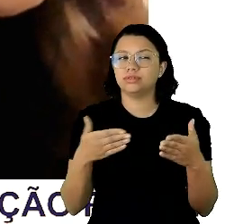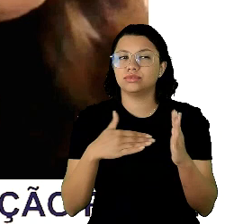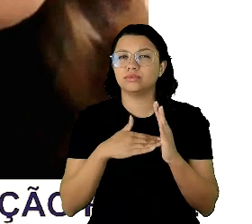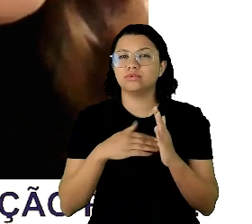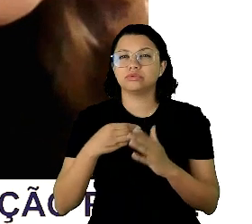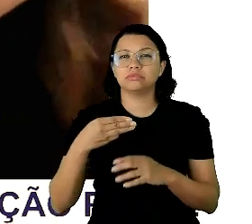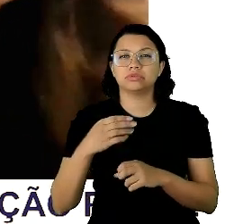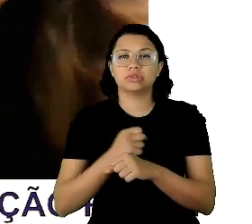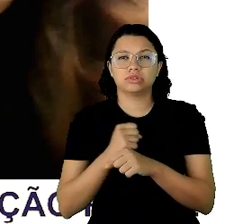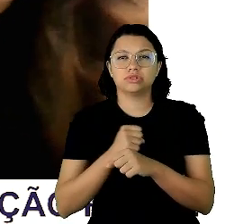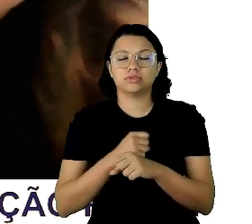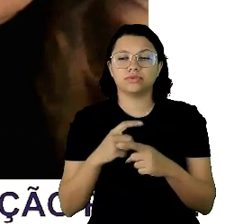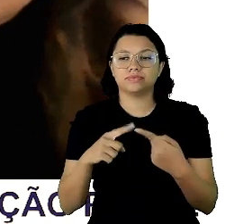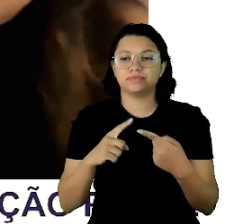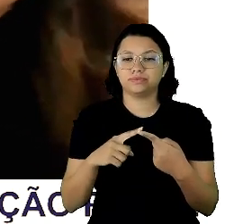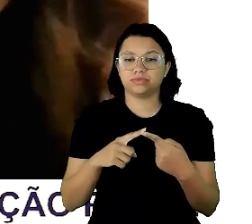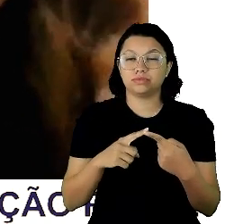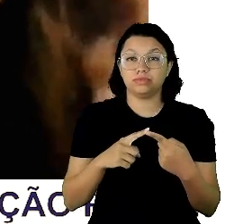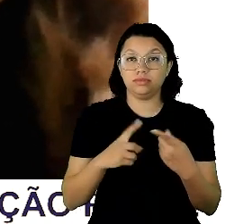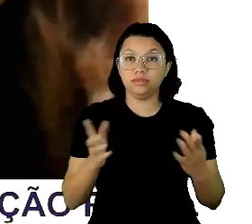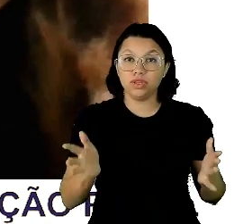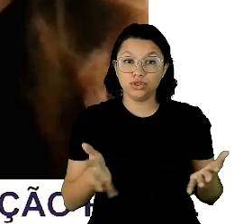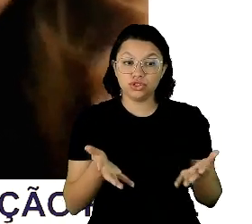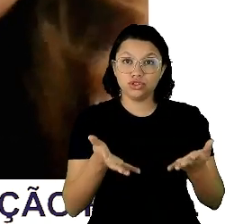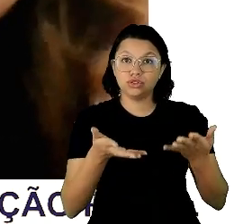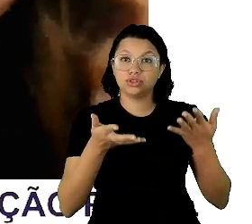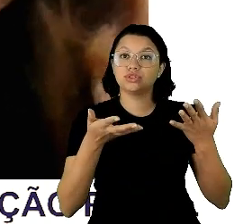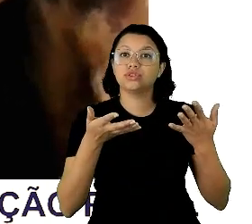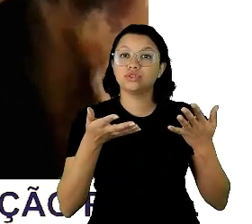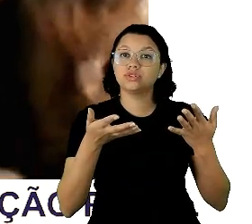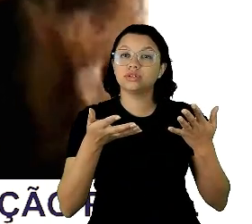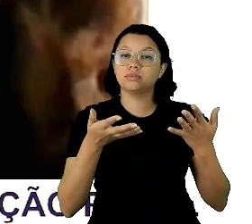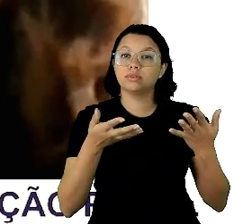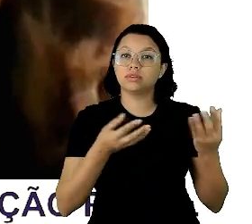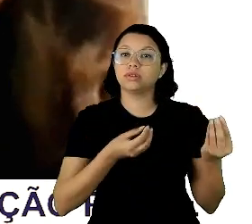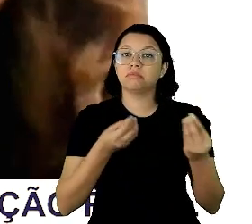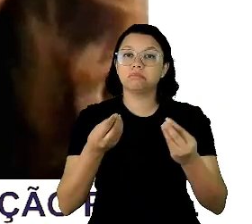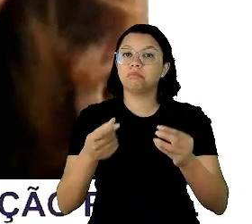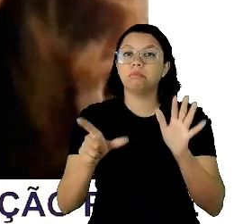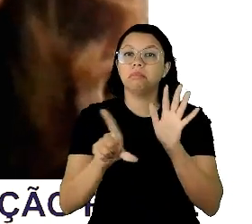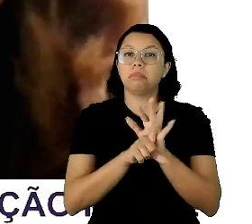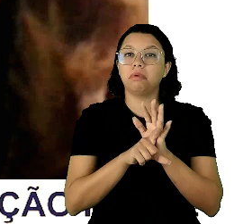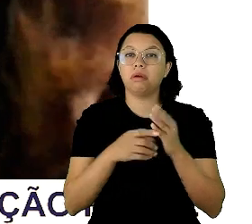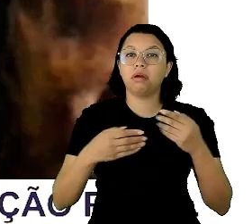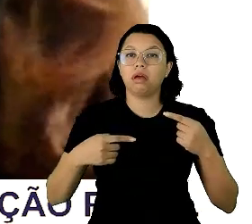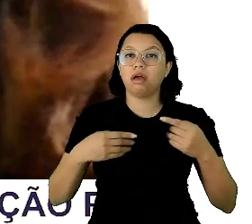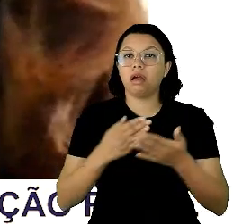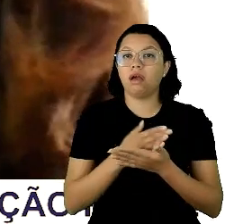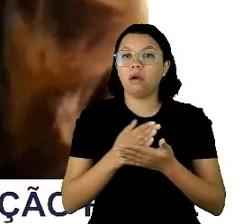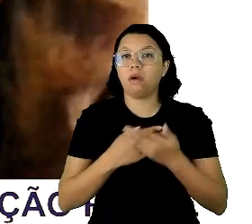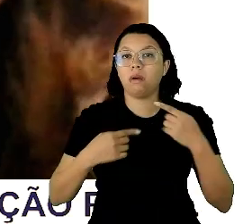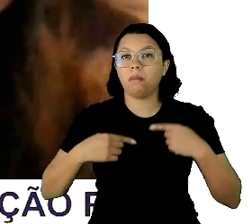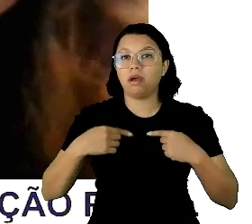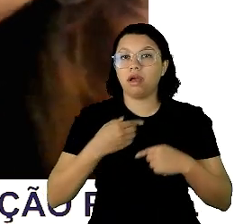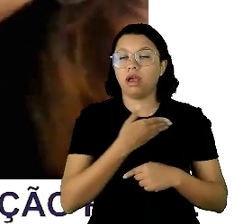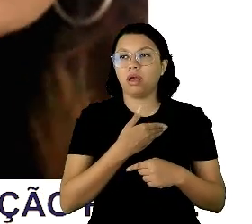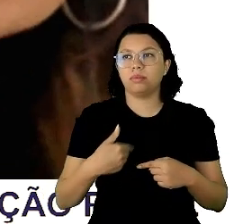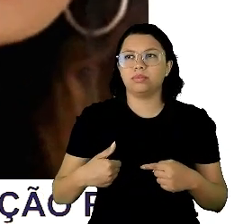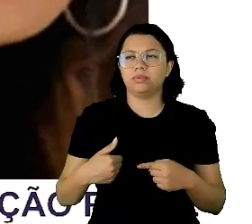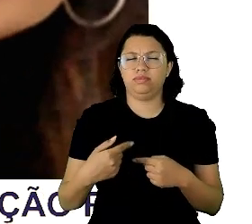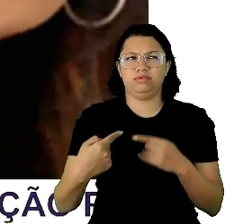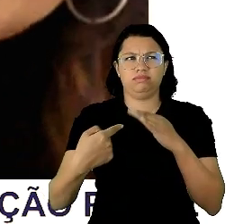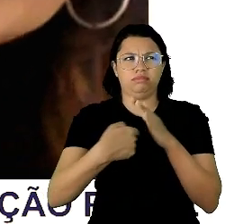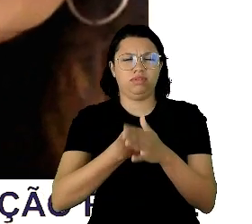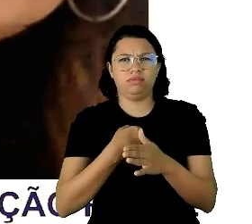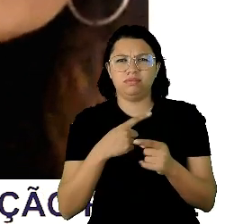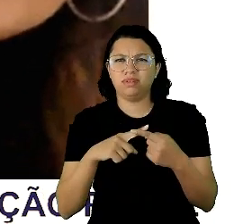ela, de certa forma, incentiva e legitima algumas políticas públicas. Mas aí vocês me perguntam, mas essas